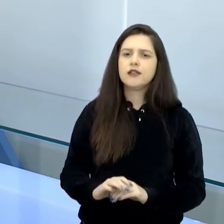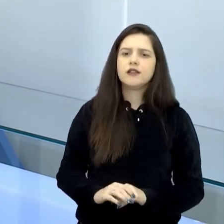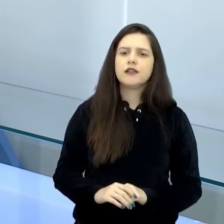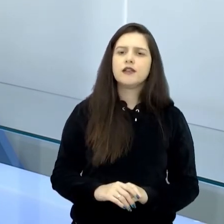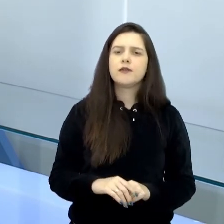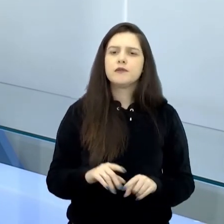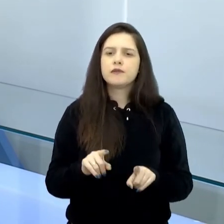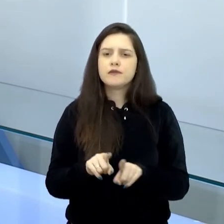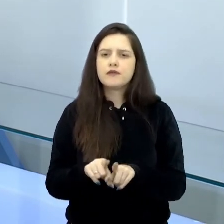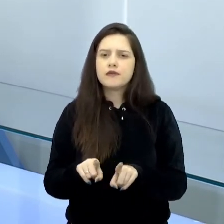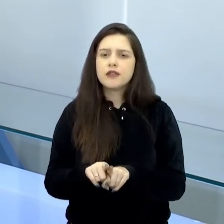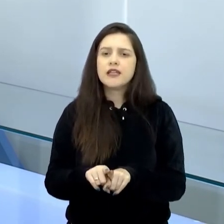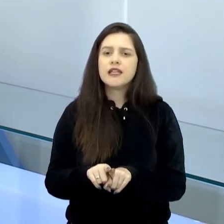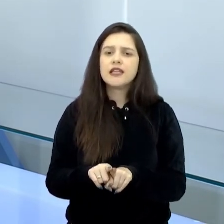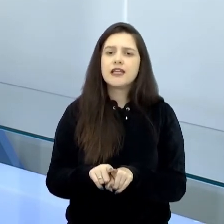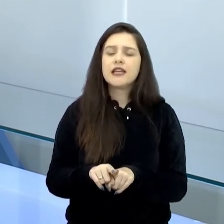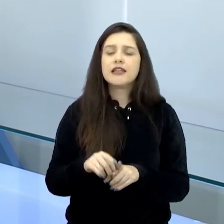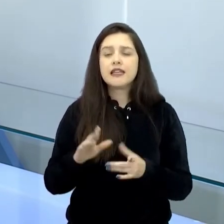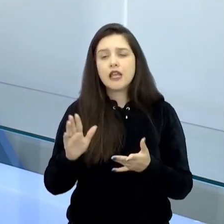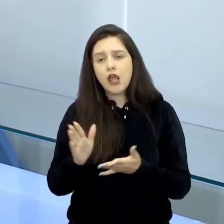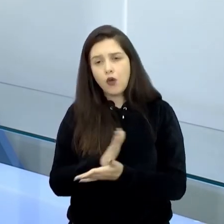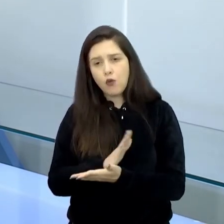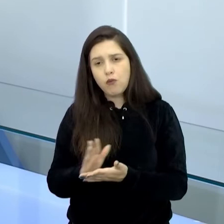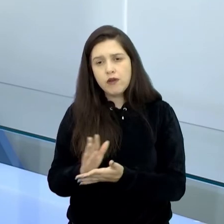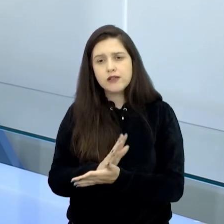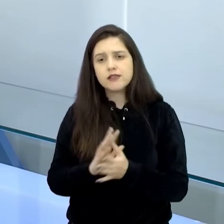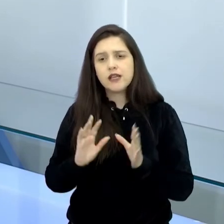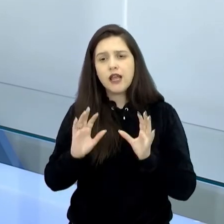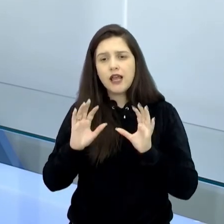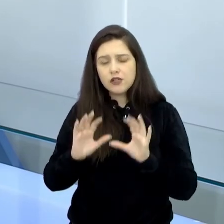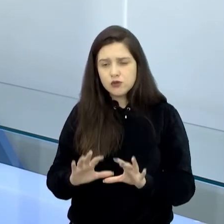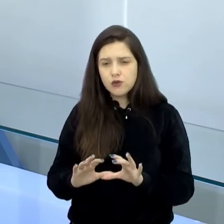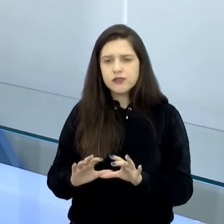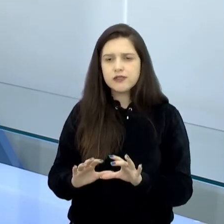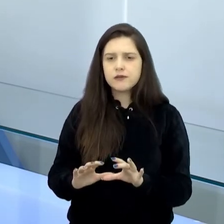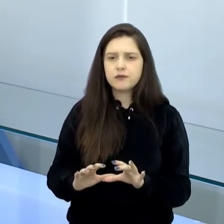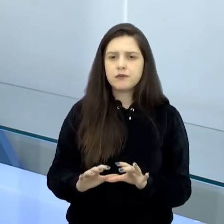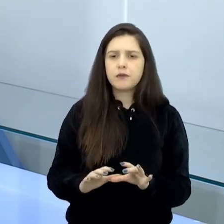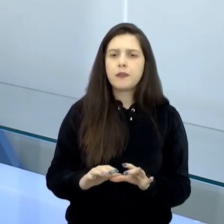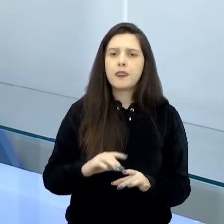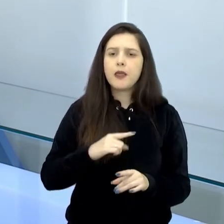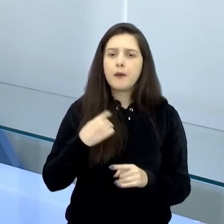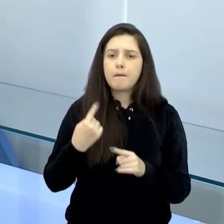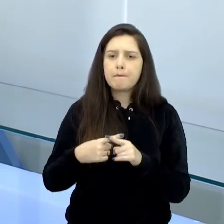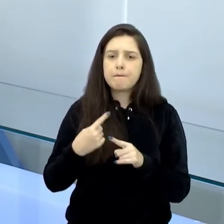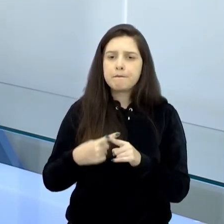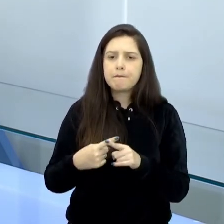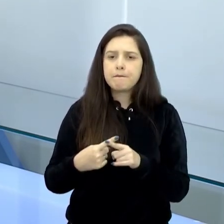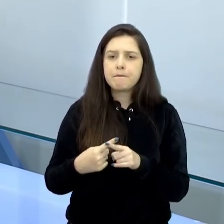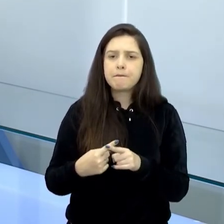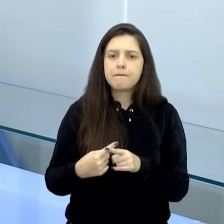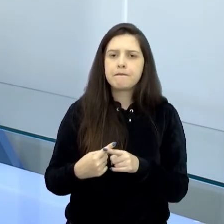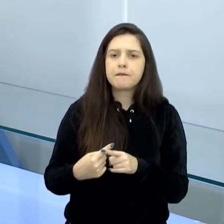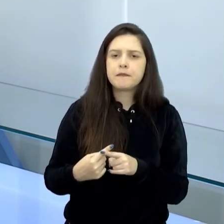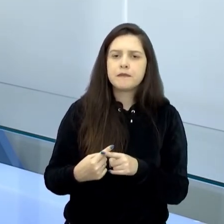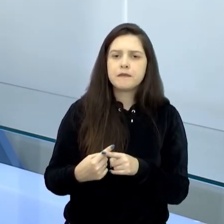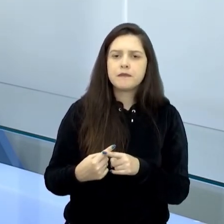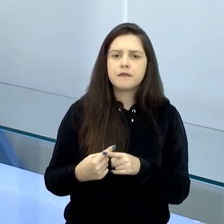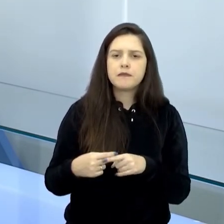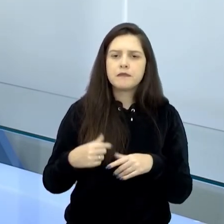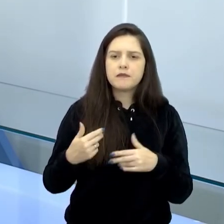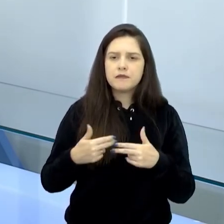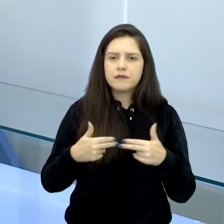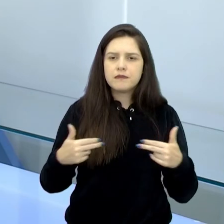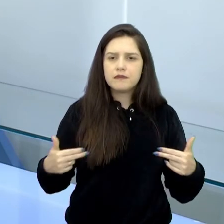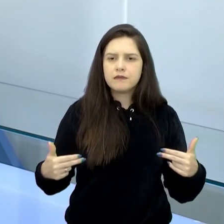que existem reações irreversíveis, né? Porque senão nós vamos estar ferindo a lei da termodinâmica, né? A segunda lei